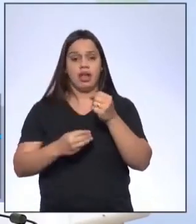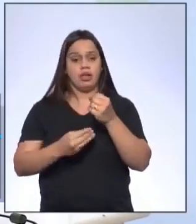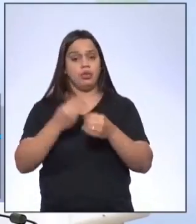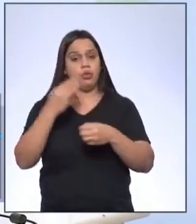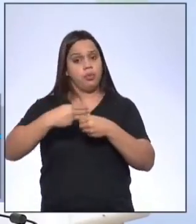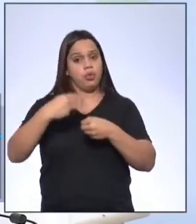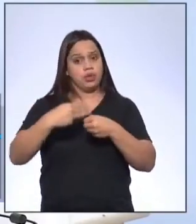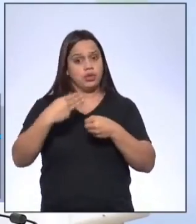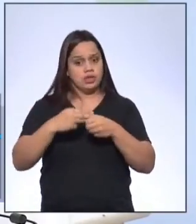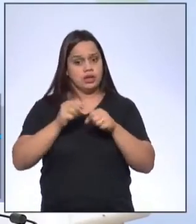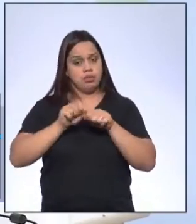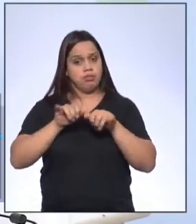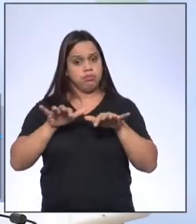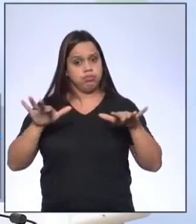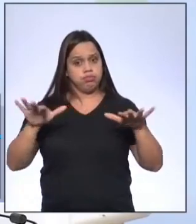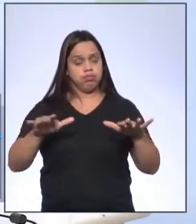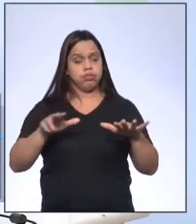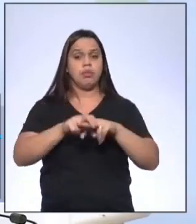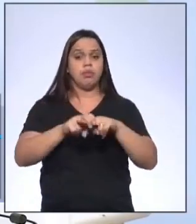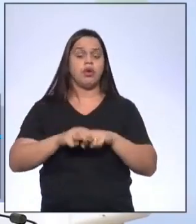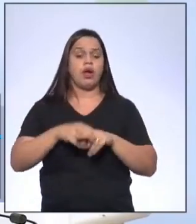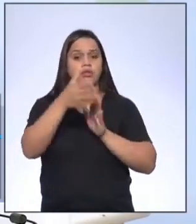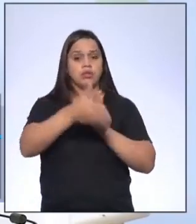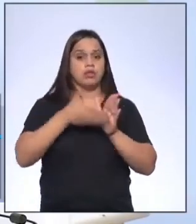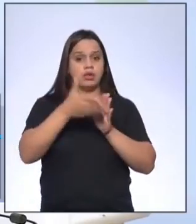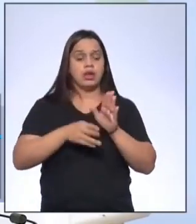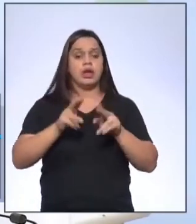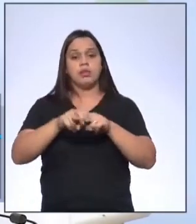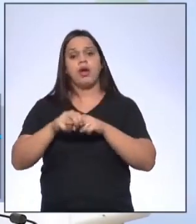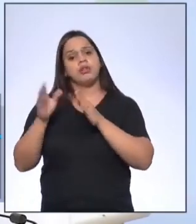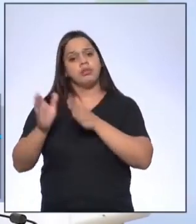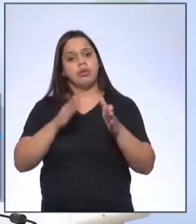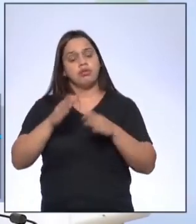linhas férreas e da produção do café. Então nós temos um mapa aí na